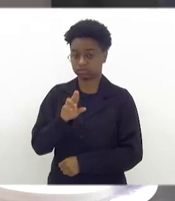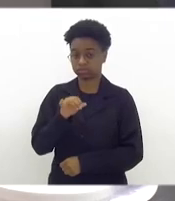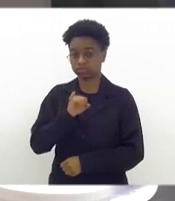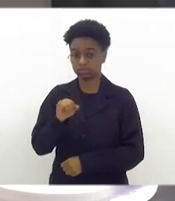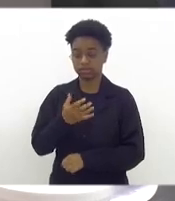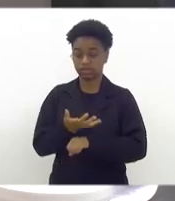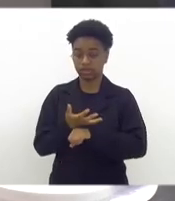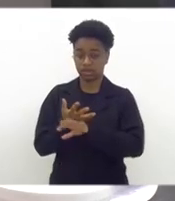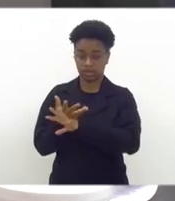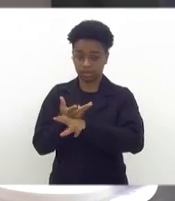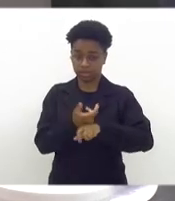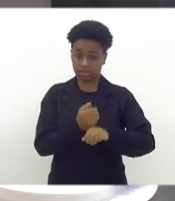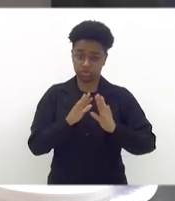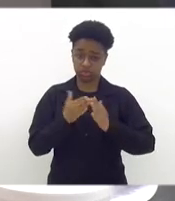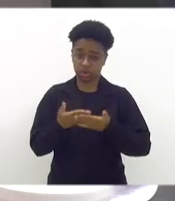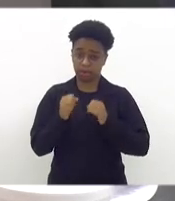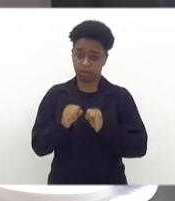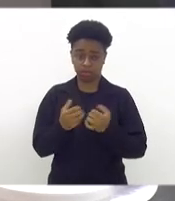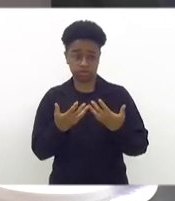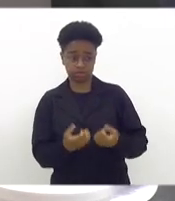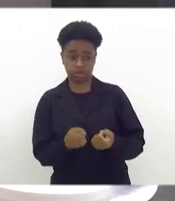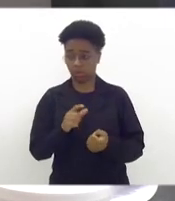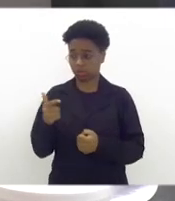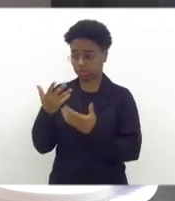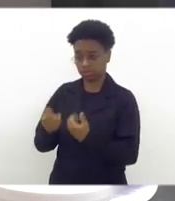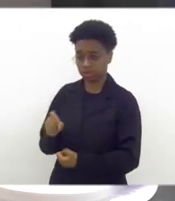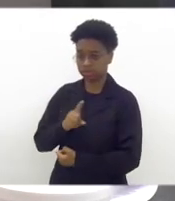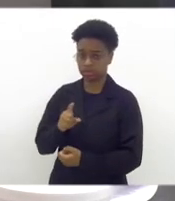é transversal, uma escola pode adotar, outra não, enfim.